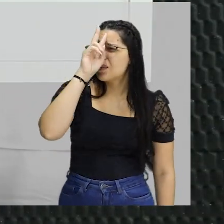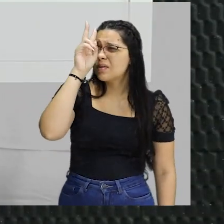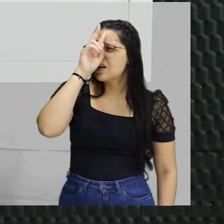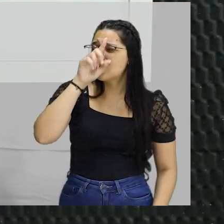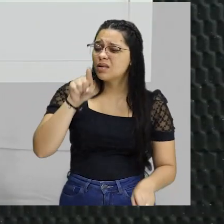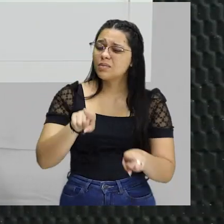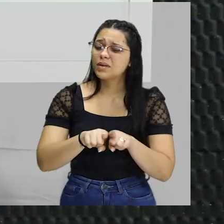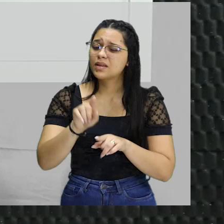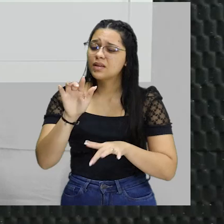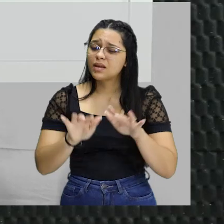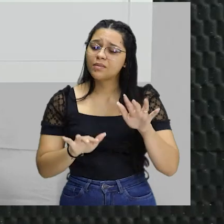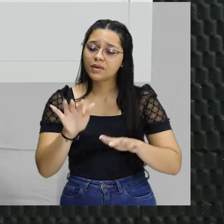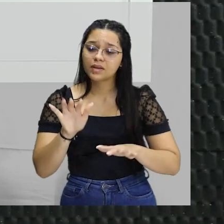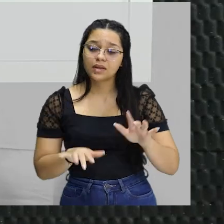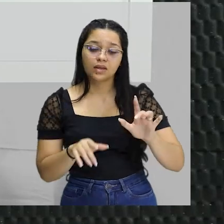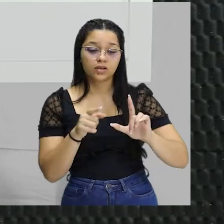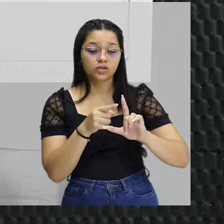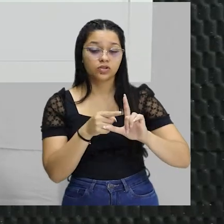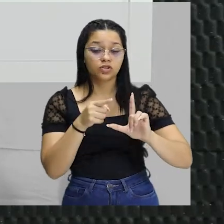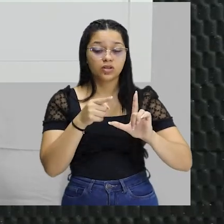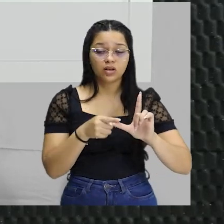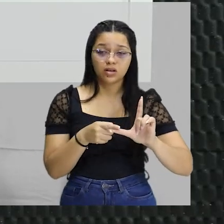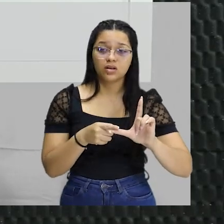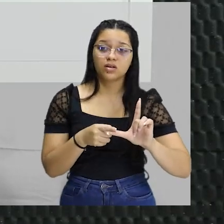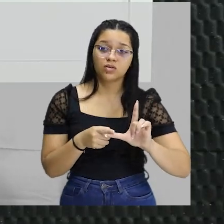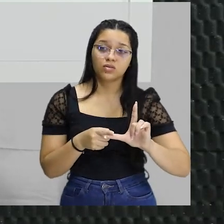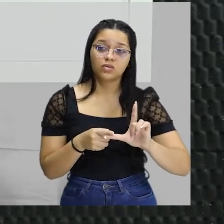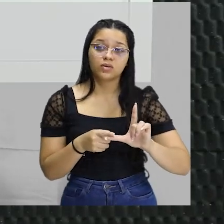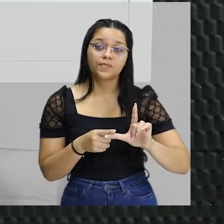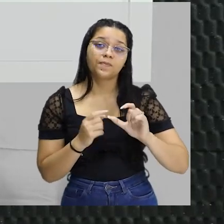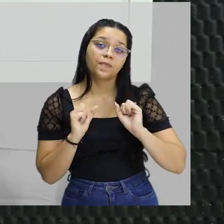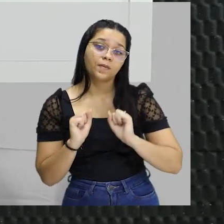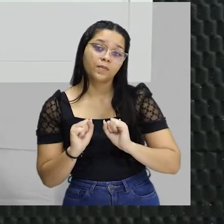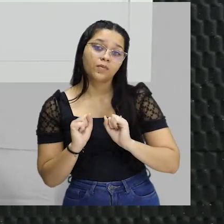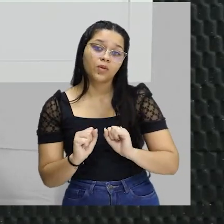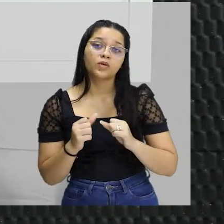vão depender de ângulos, certo? Ou ele vai ser,